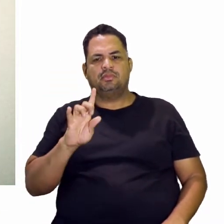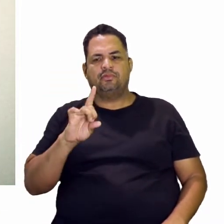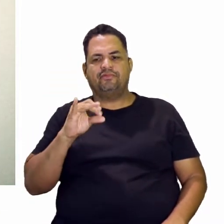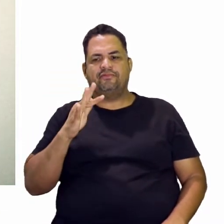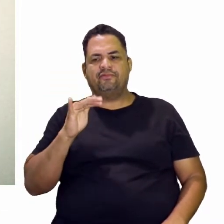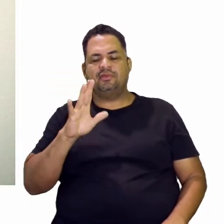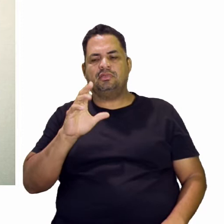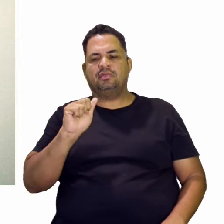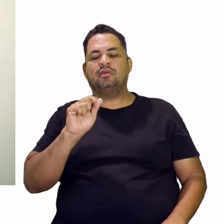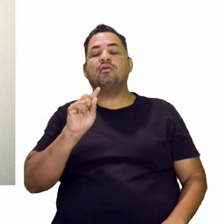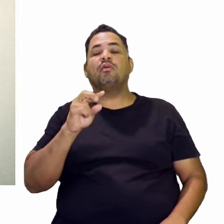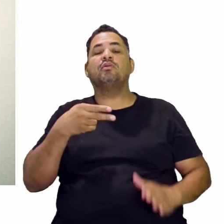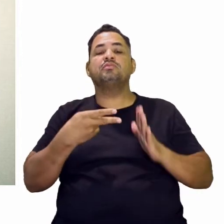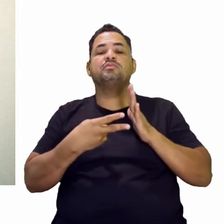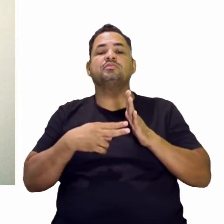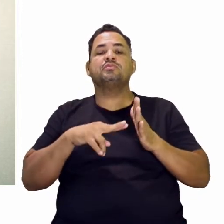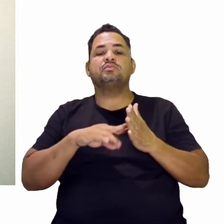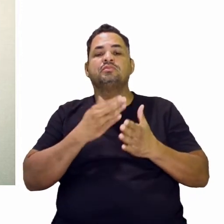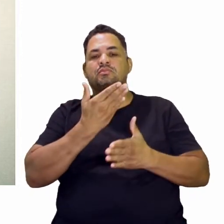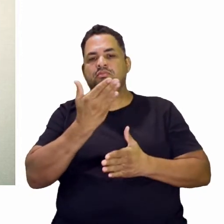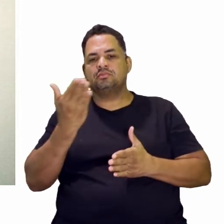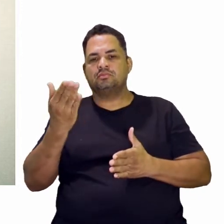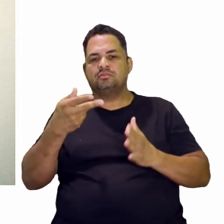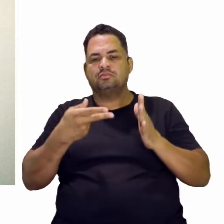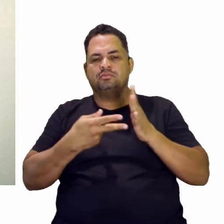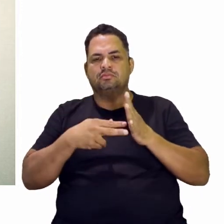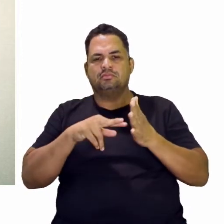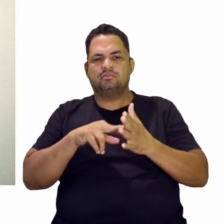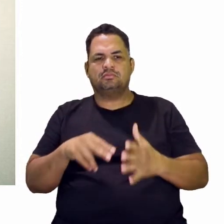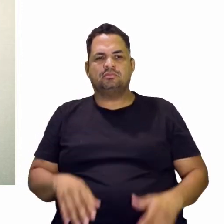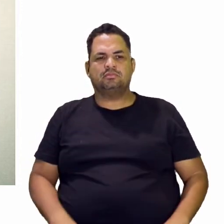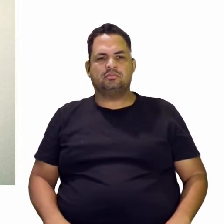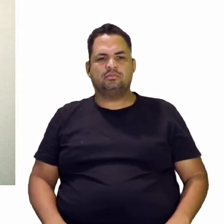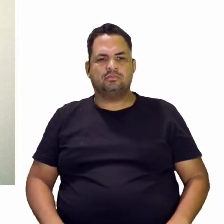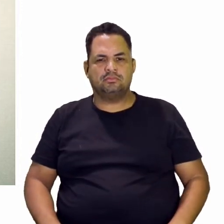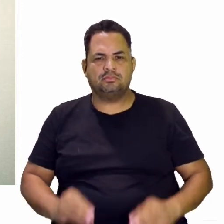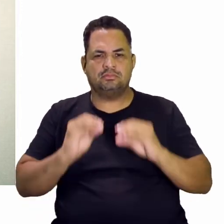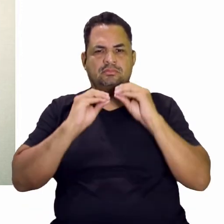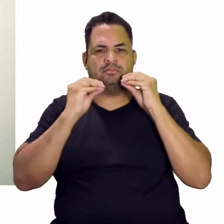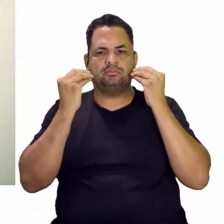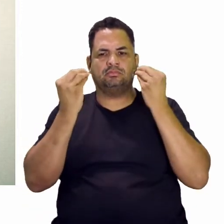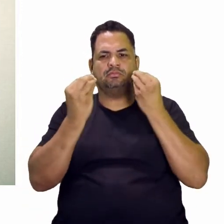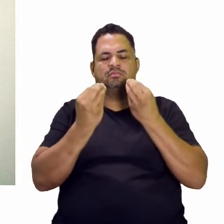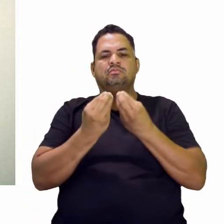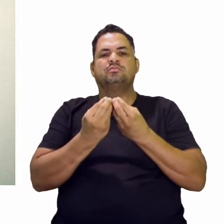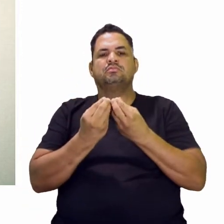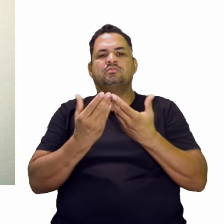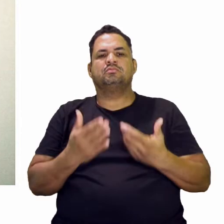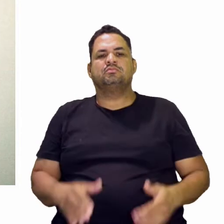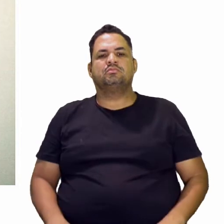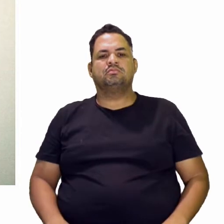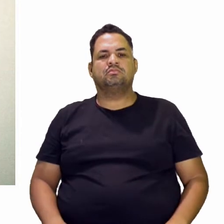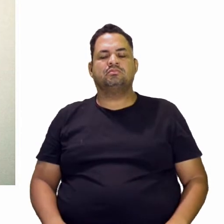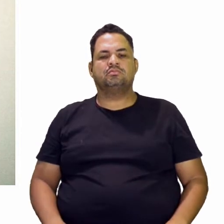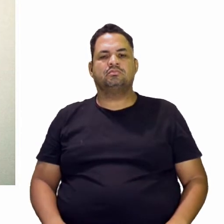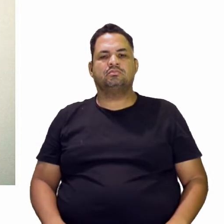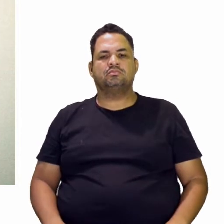hidrofílica. O que é uma cabeça hidrofílica? Uma substância hidrofílica. É